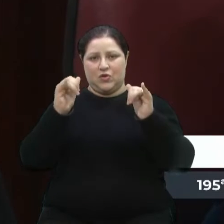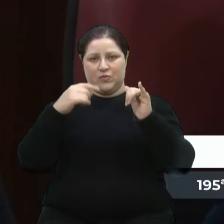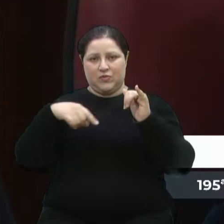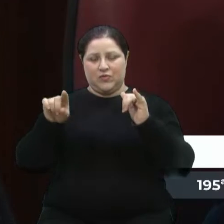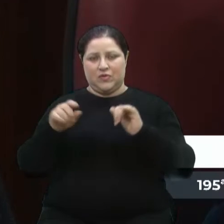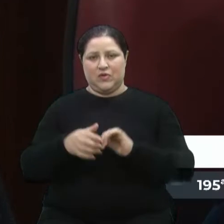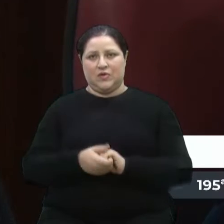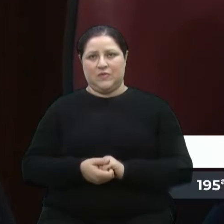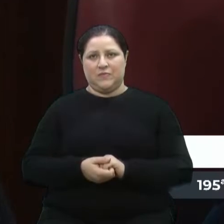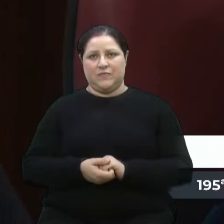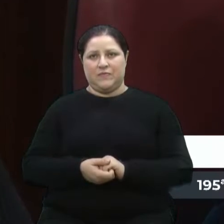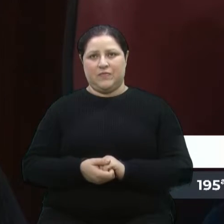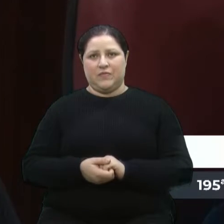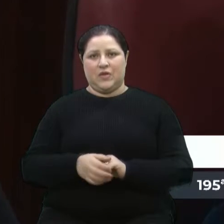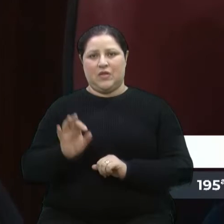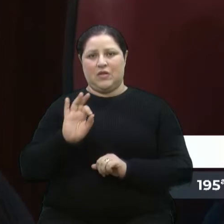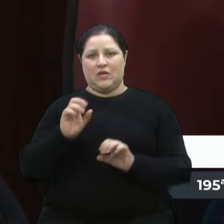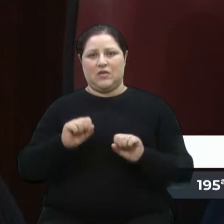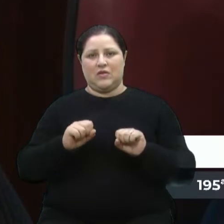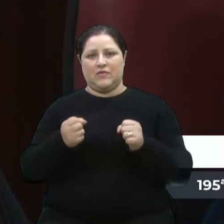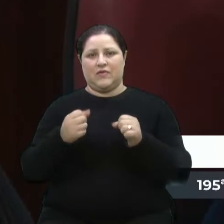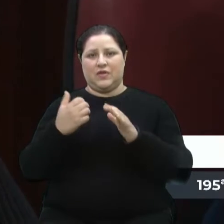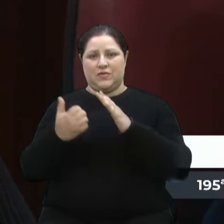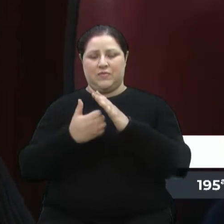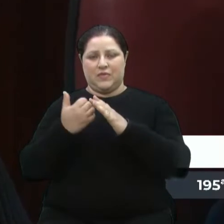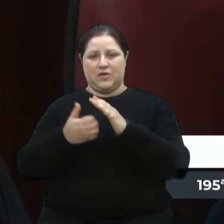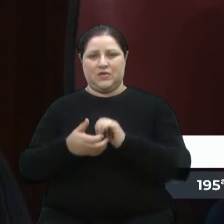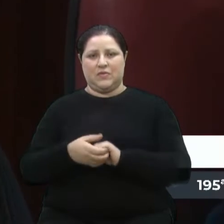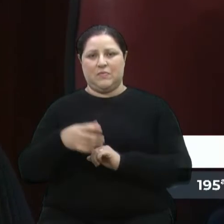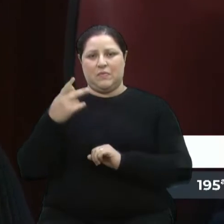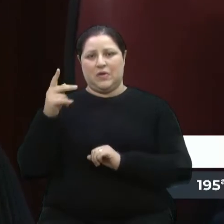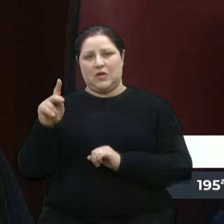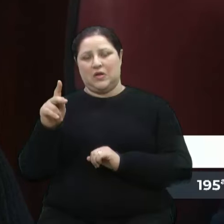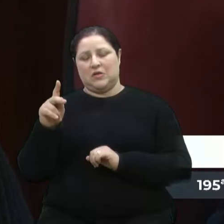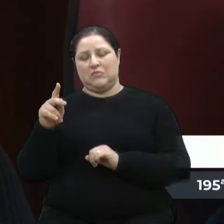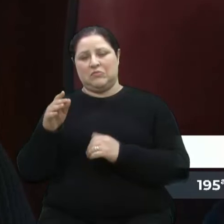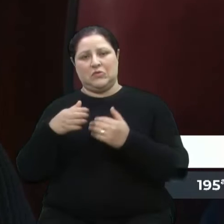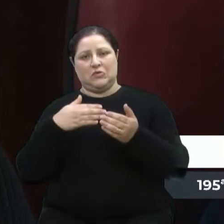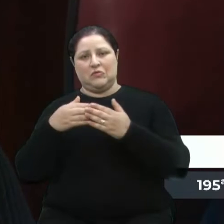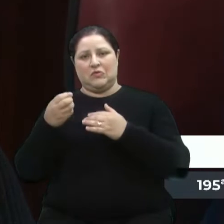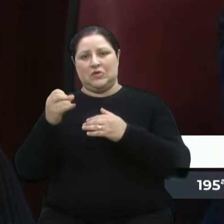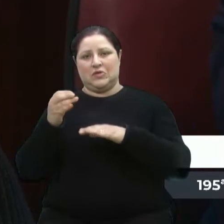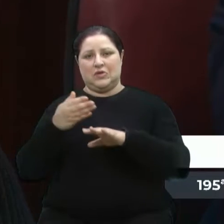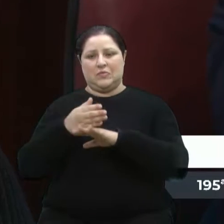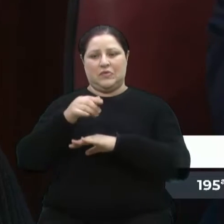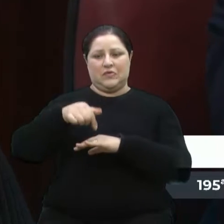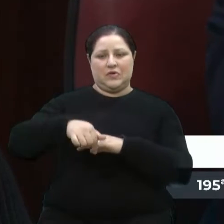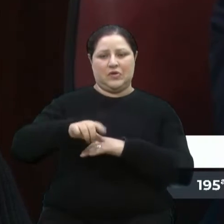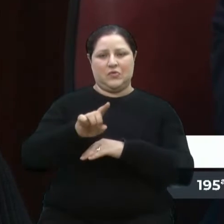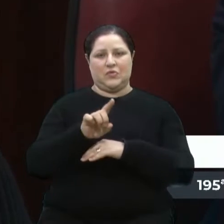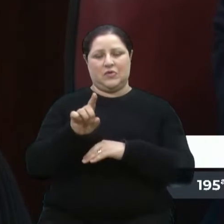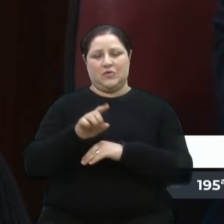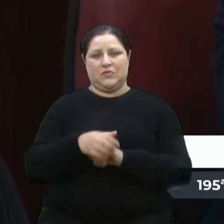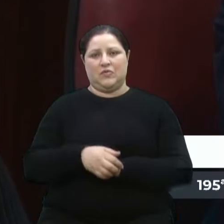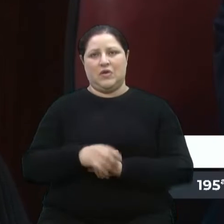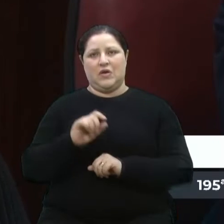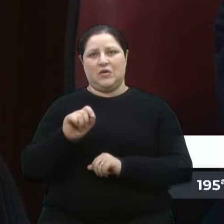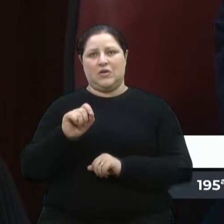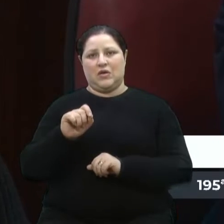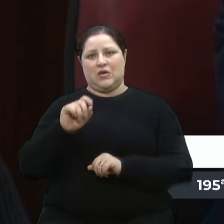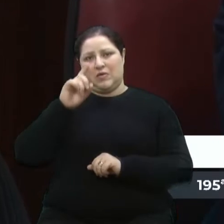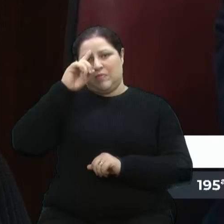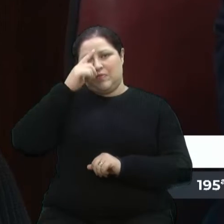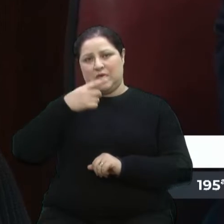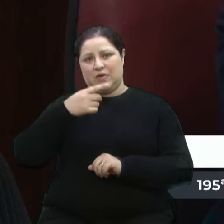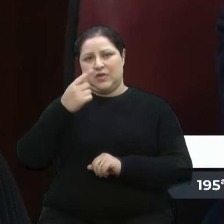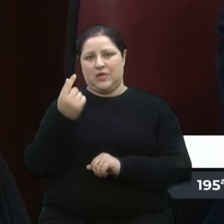recebendo, não estou defendendo a empresa. A empresa tanto faz se aprovar ou não aqui o subsídio, tanto faz. Quem determina o